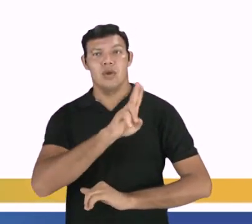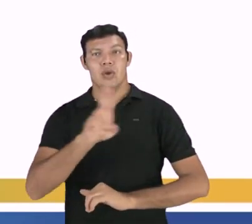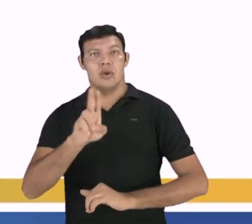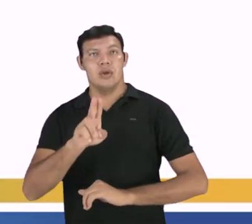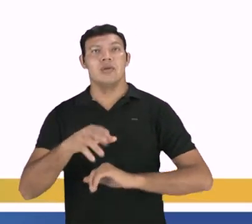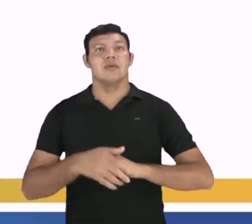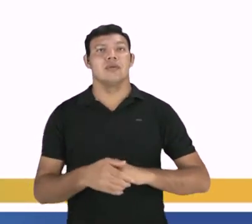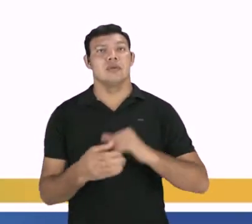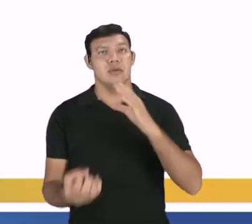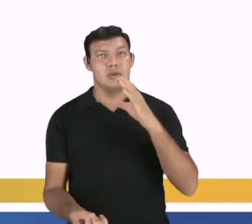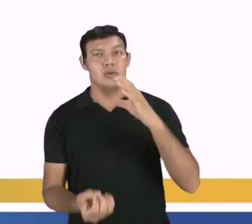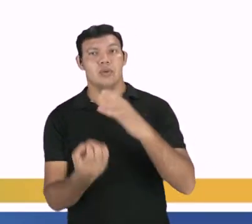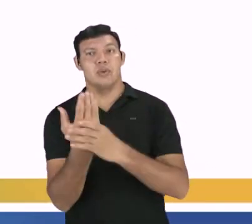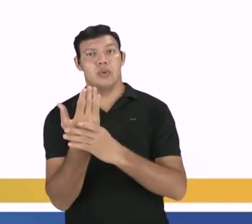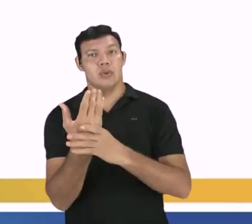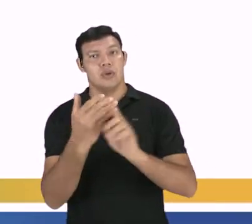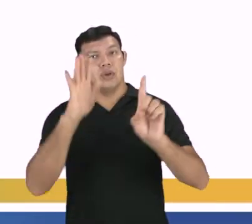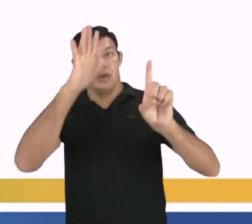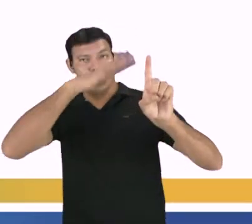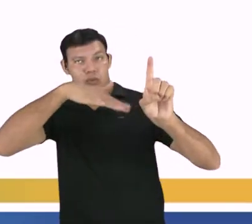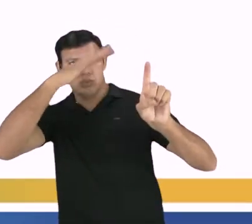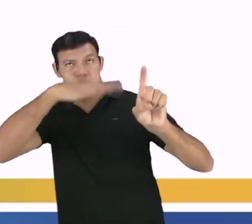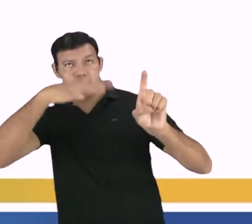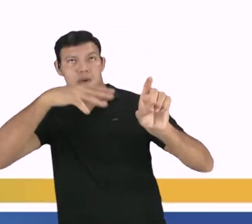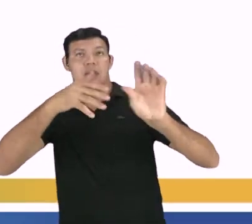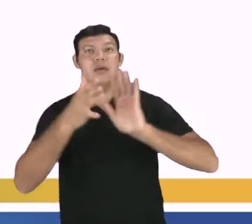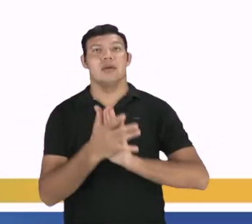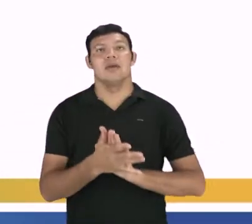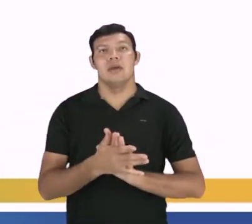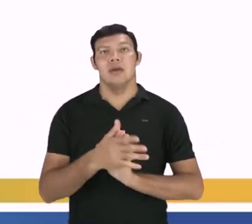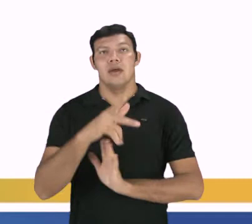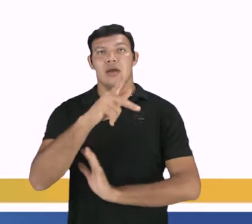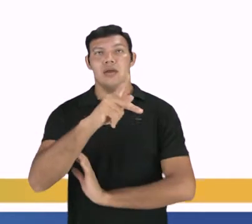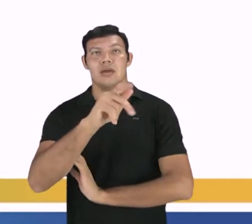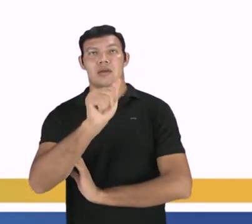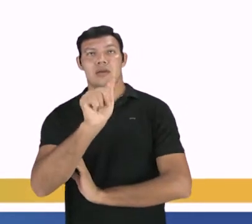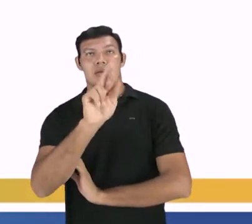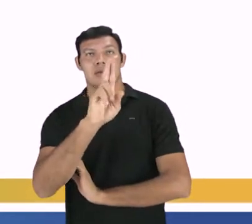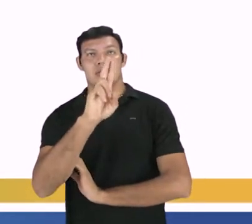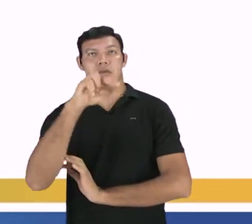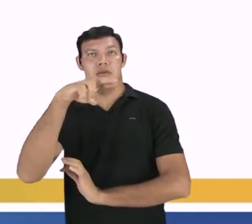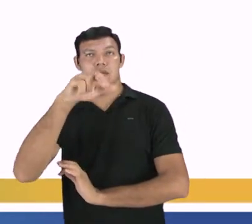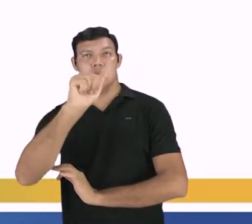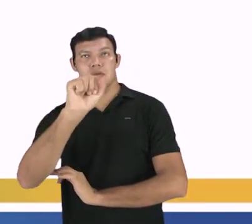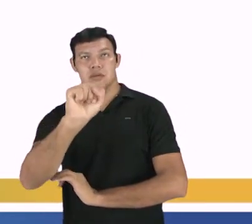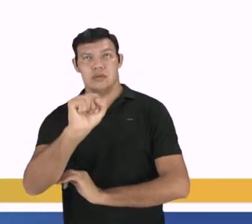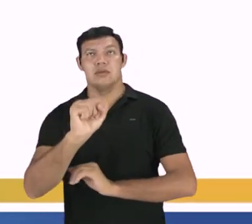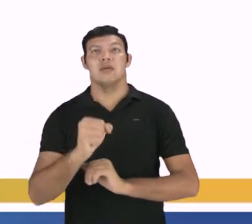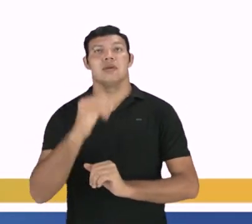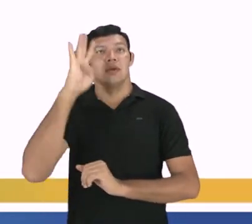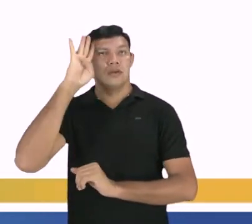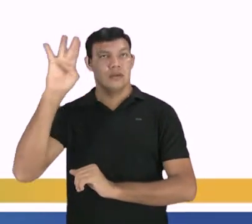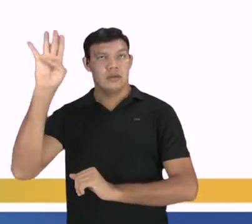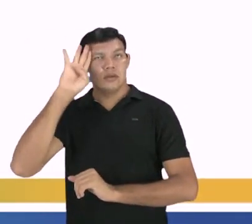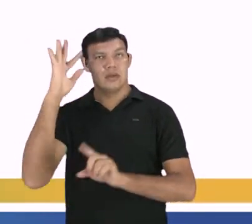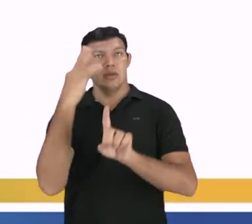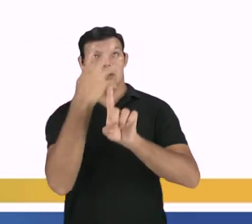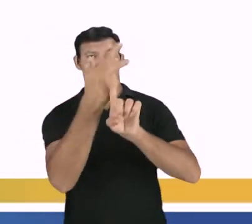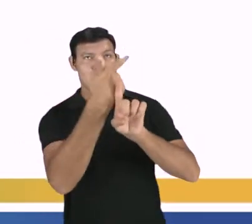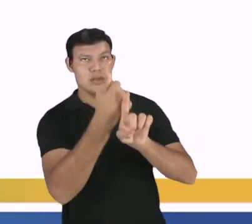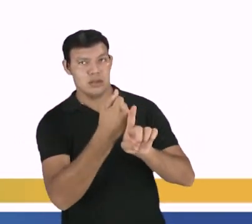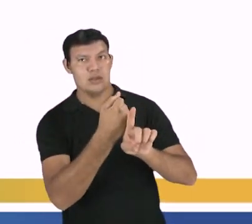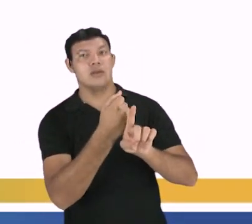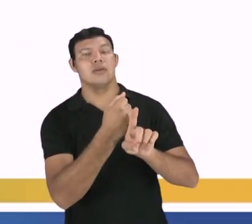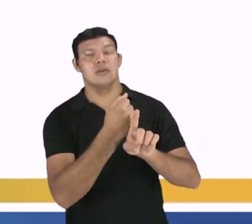do termo da mitologia grega Parnaso, e esse movimento tinha princípios baseados na teoria da arte pela arte,